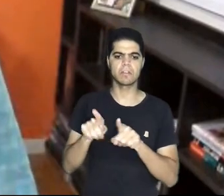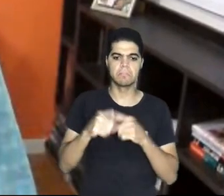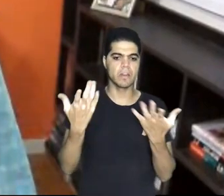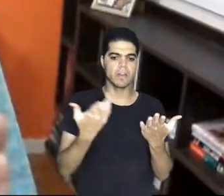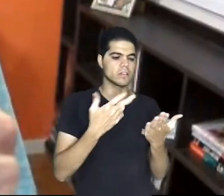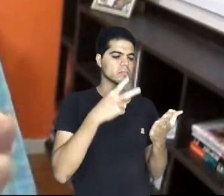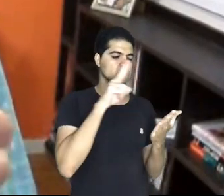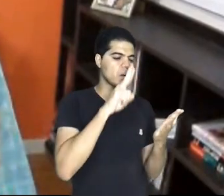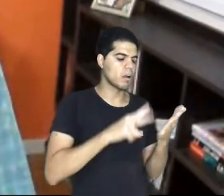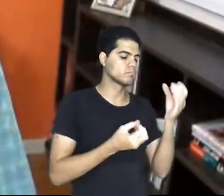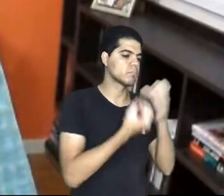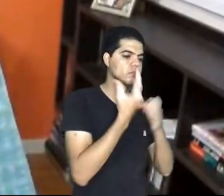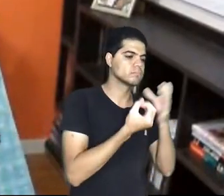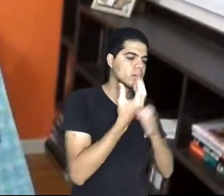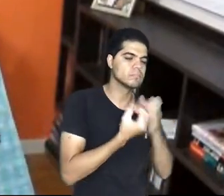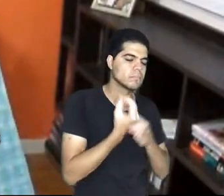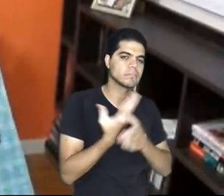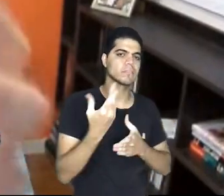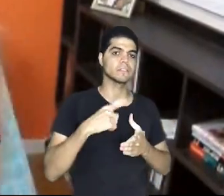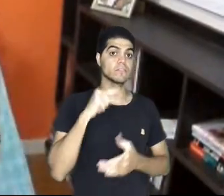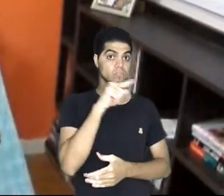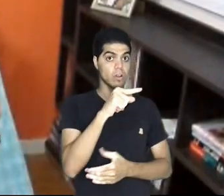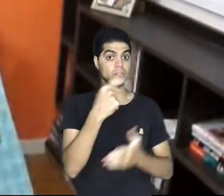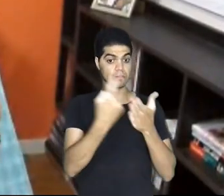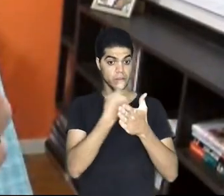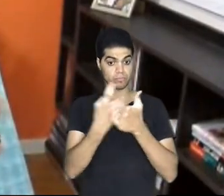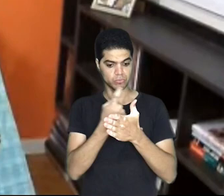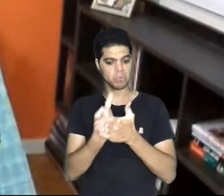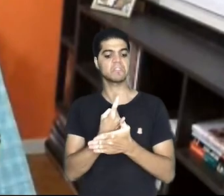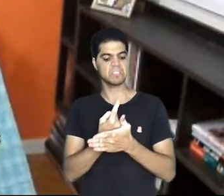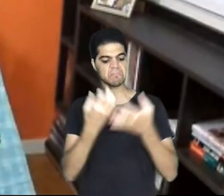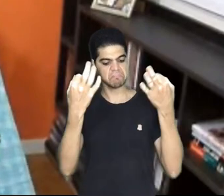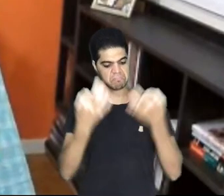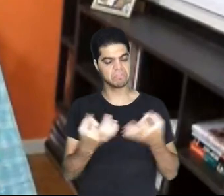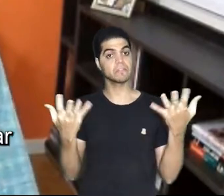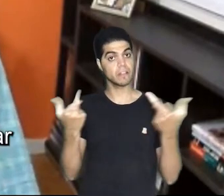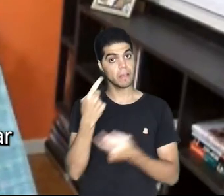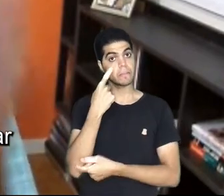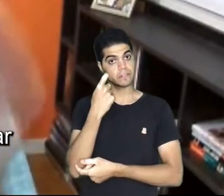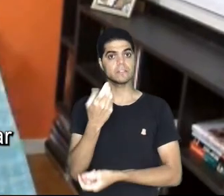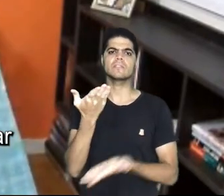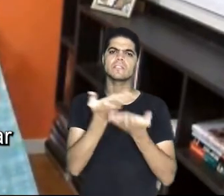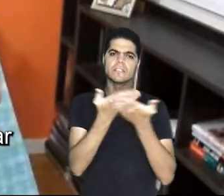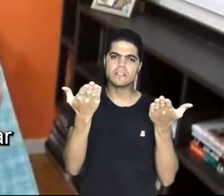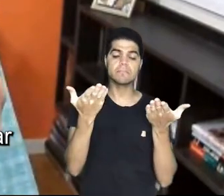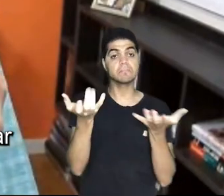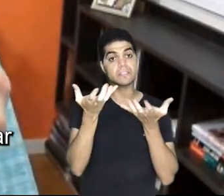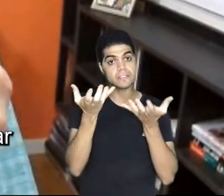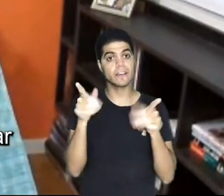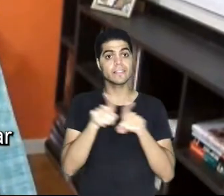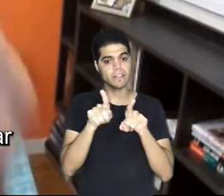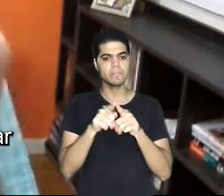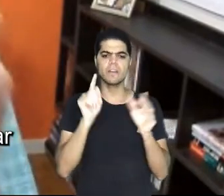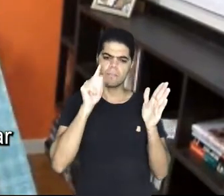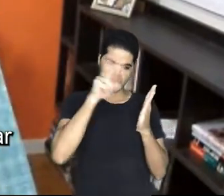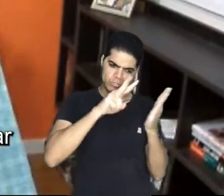hora, você que me propiciou isso, com as suas relevantes, interessantes perguntas. E quem quiser, então, pode